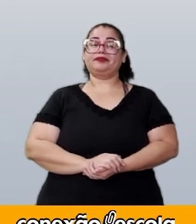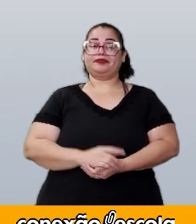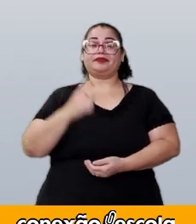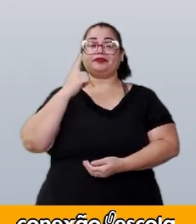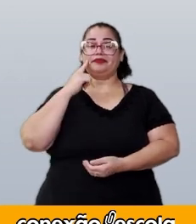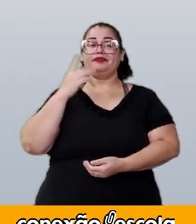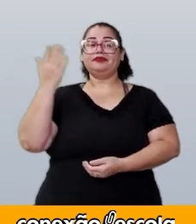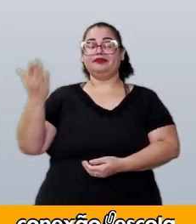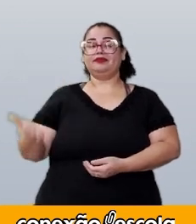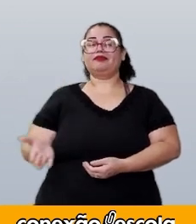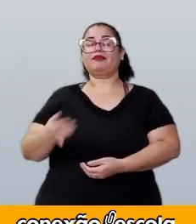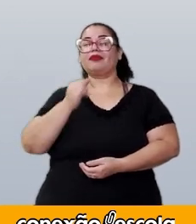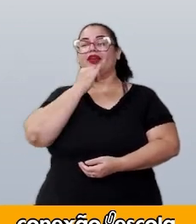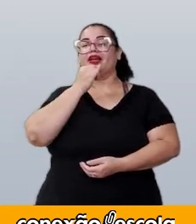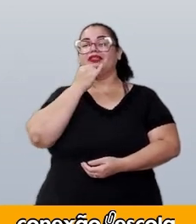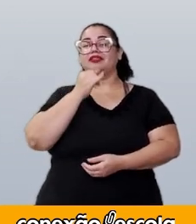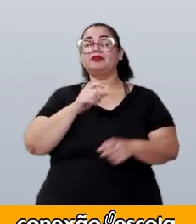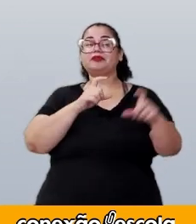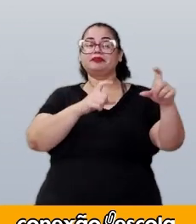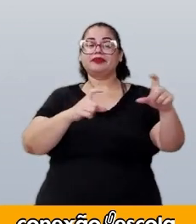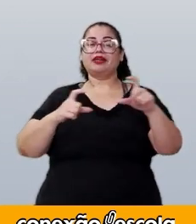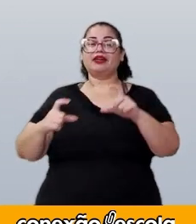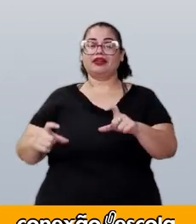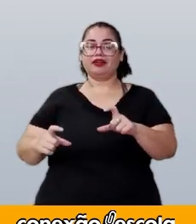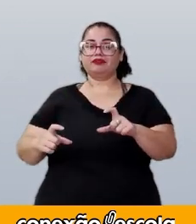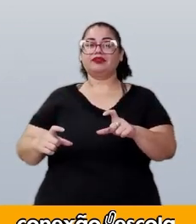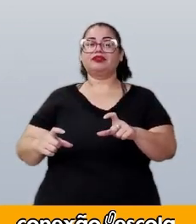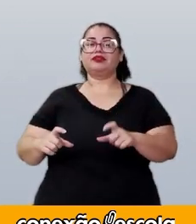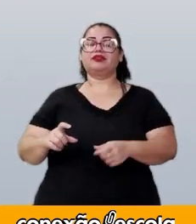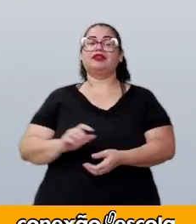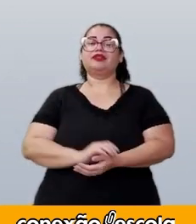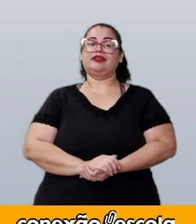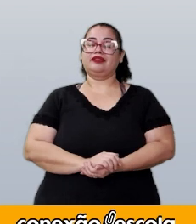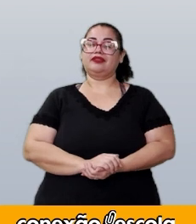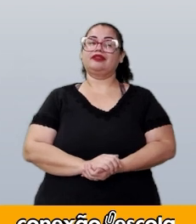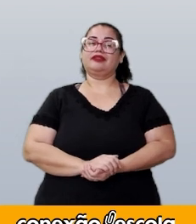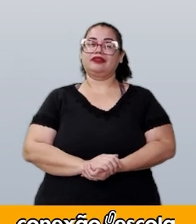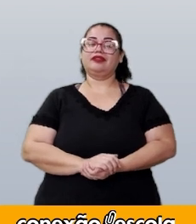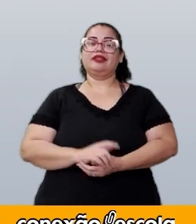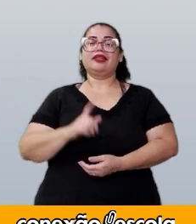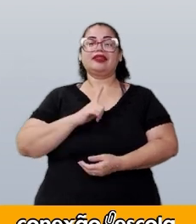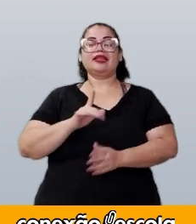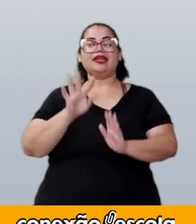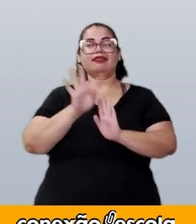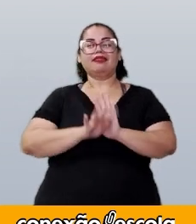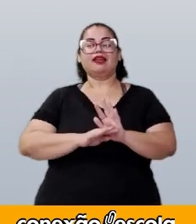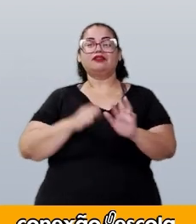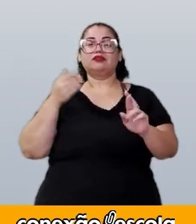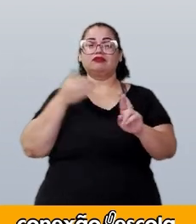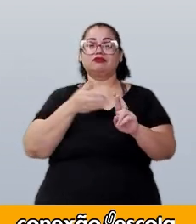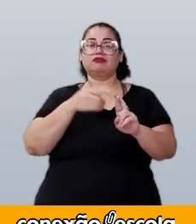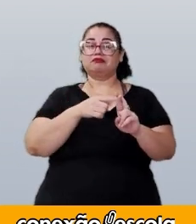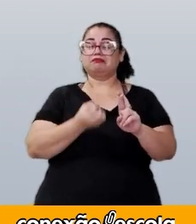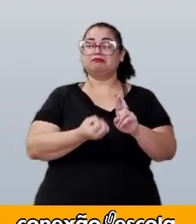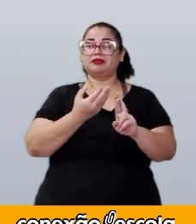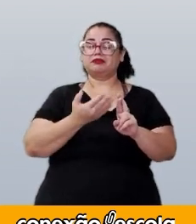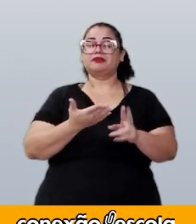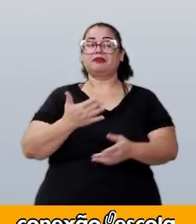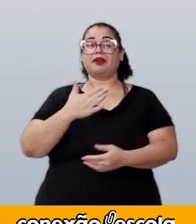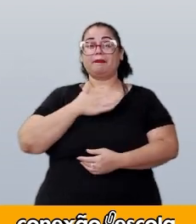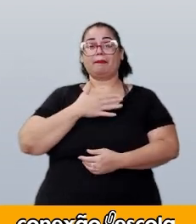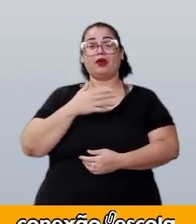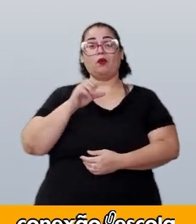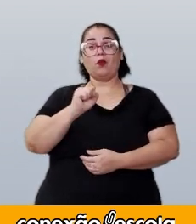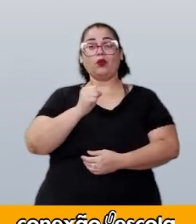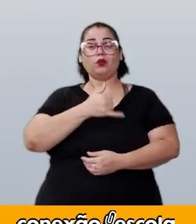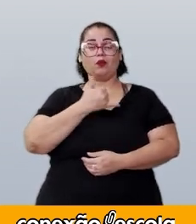Vejam aqui agora um exemplo de paráfrase, em que nós temos o texto fonte Meus 8 Anos, que é